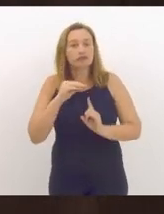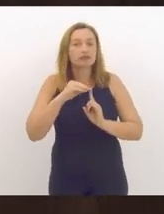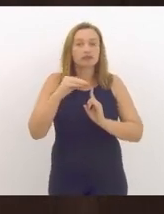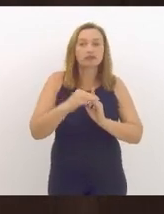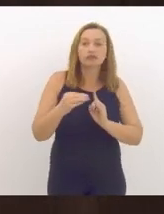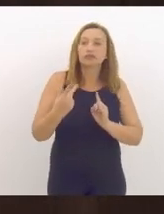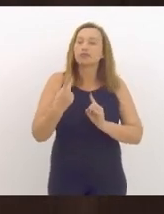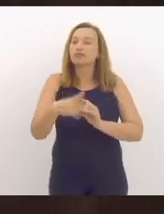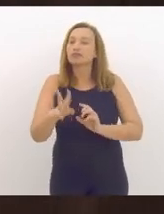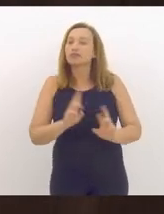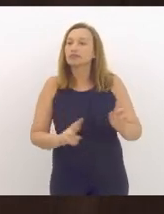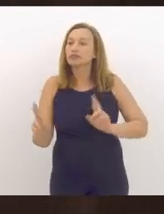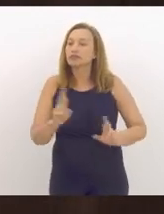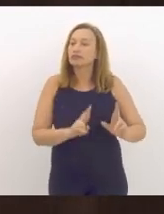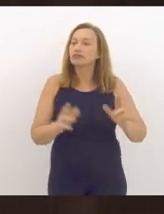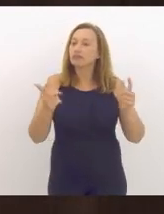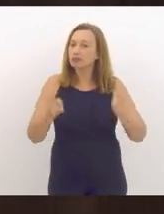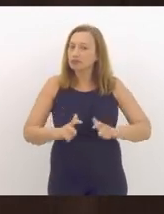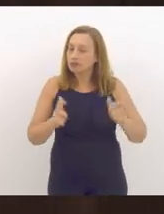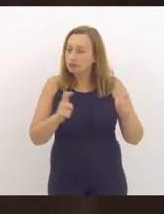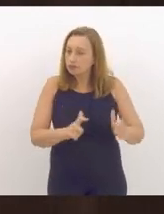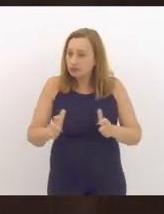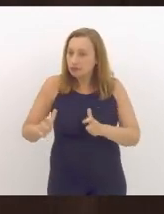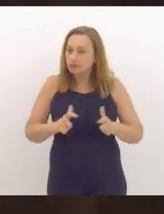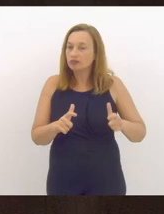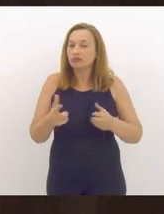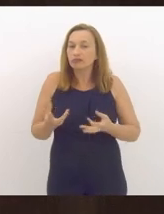sua relação com o território, à sua